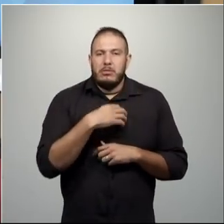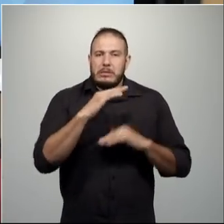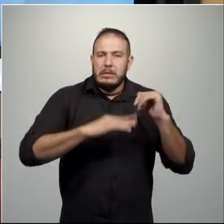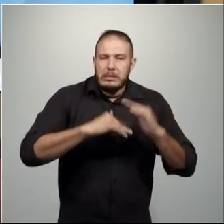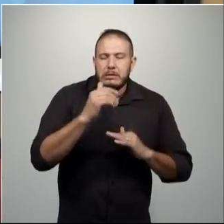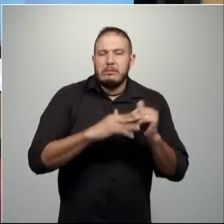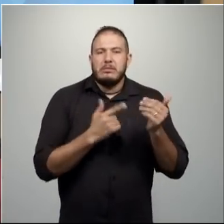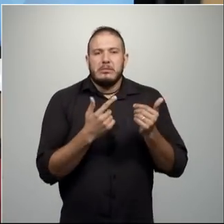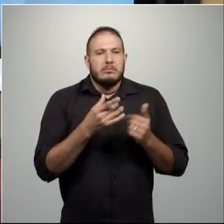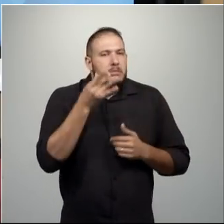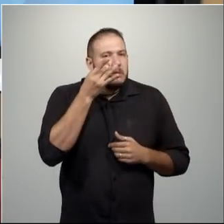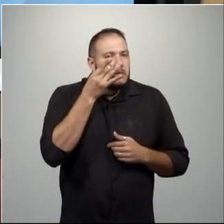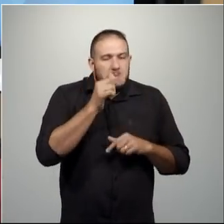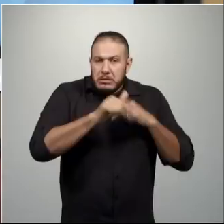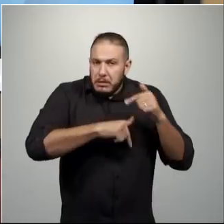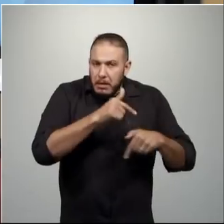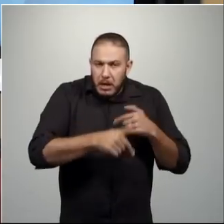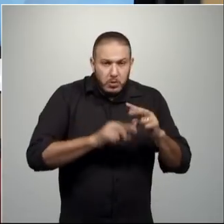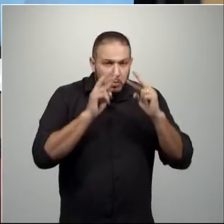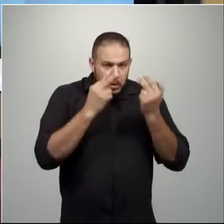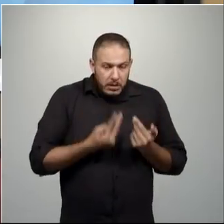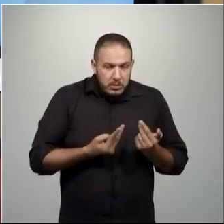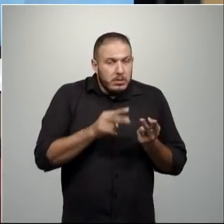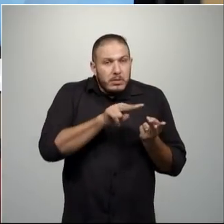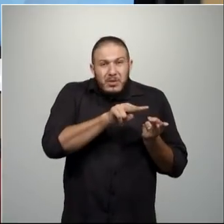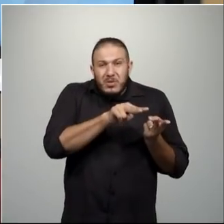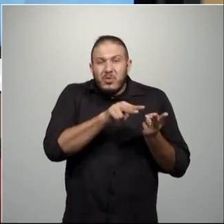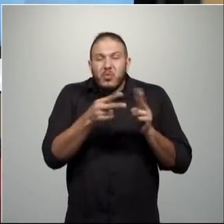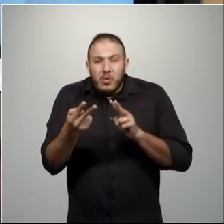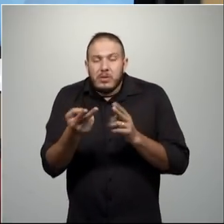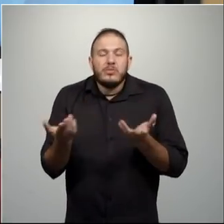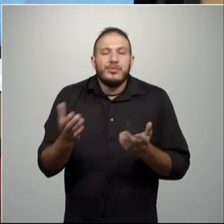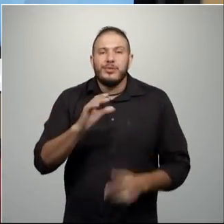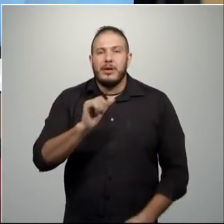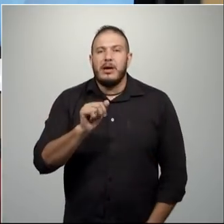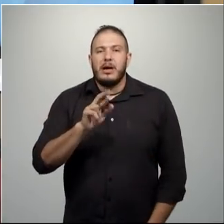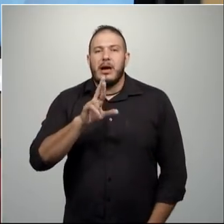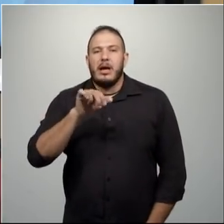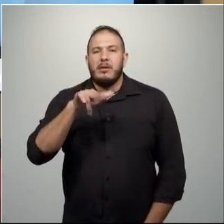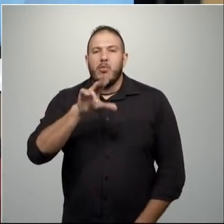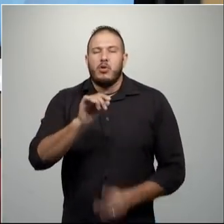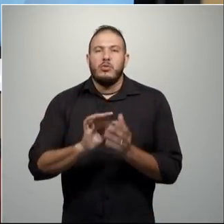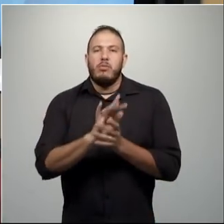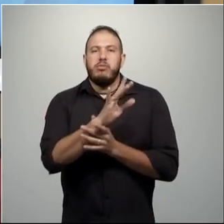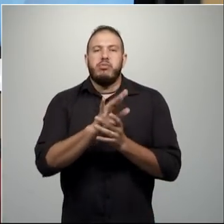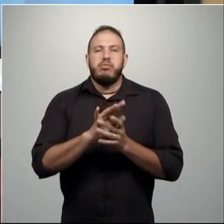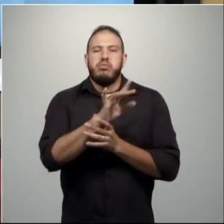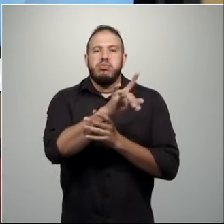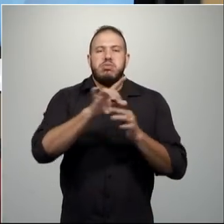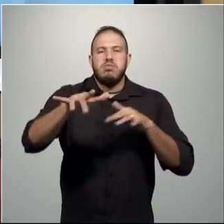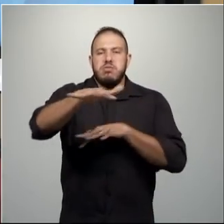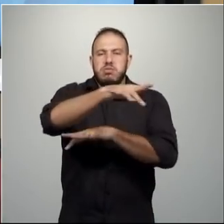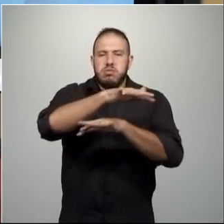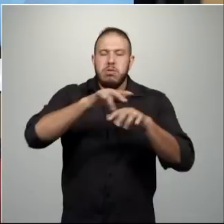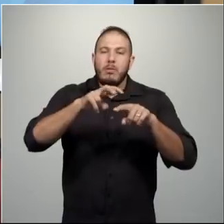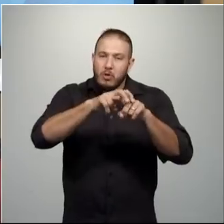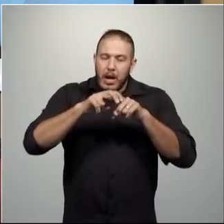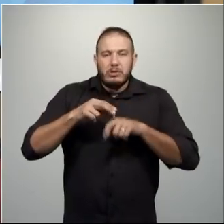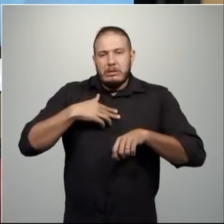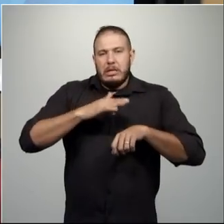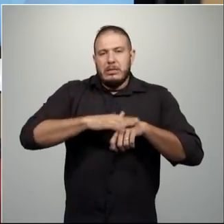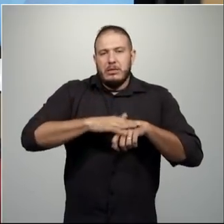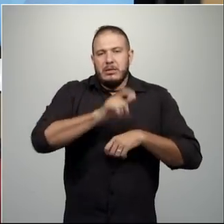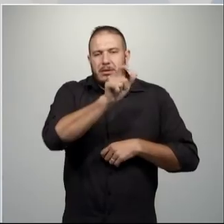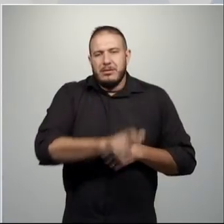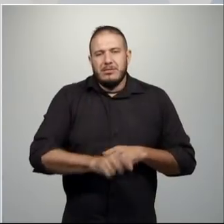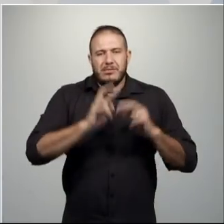atividade humana enquanto de carbono é colocado na atmosfera é por conta dessa semana então não tem a